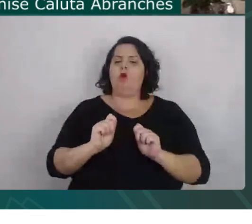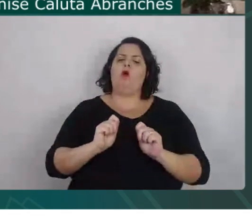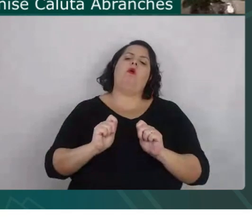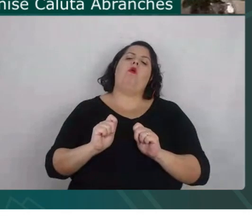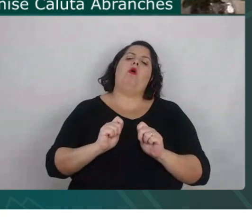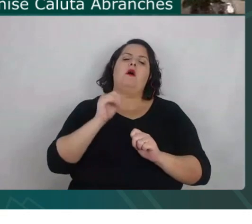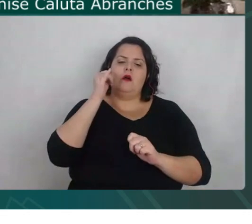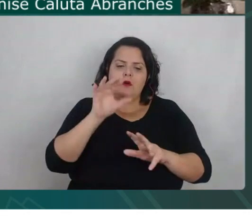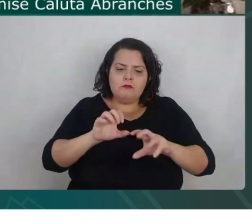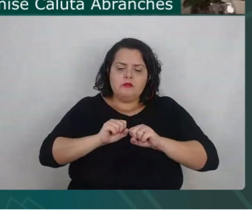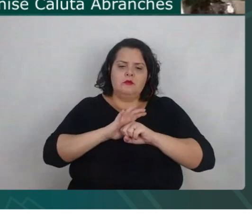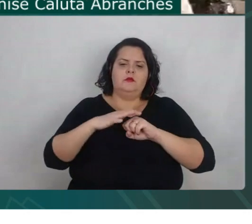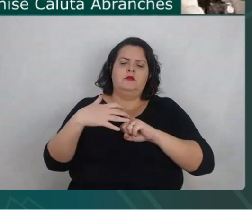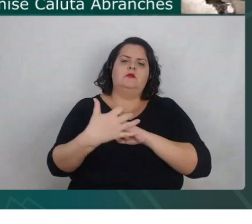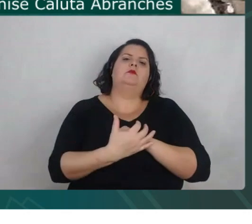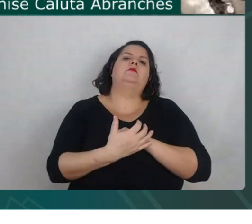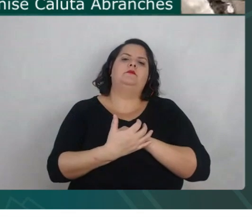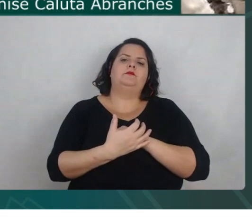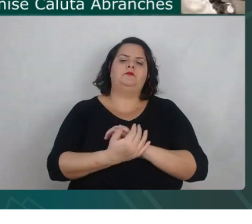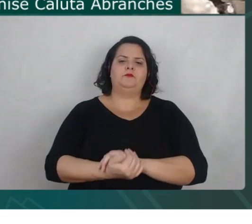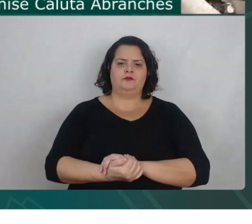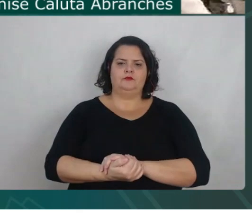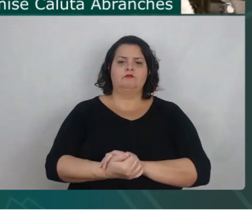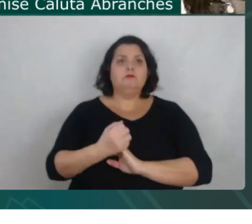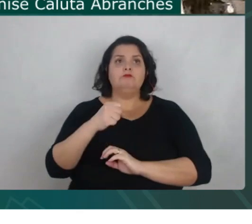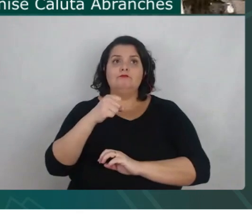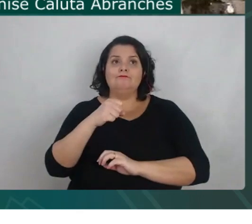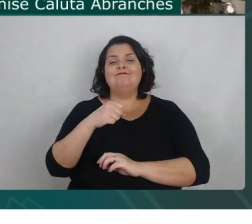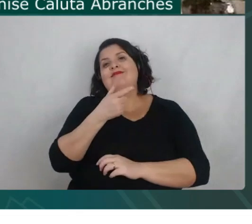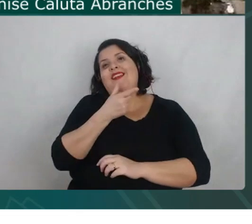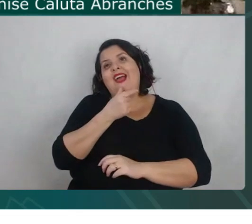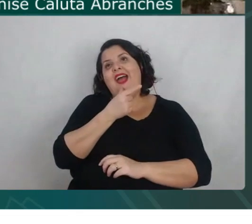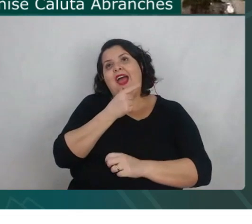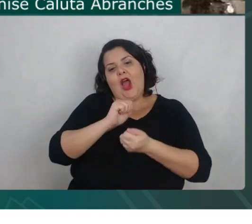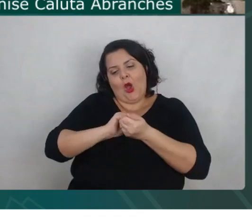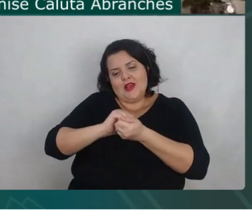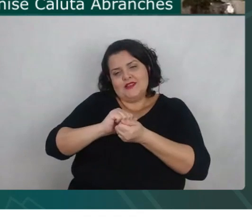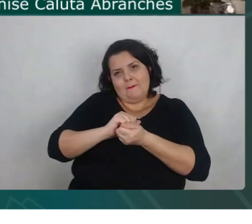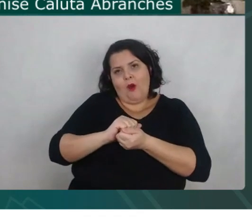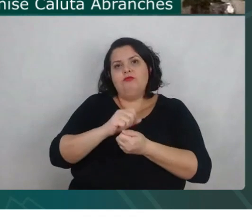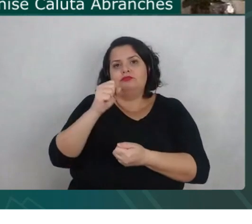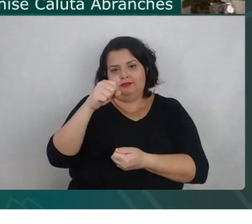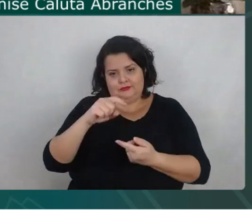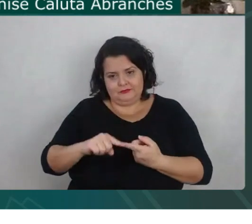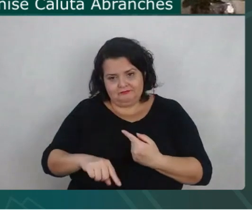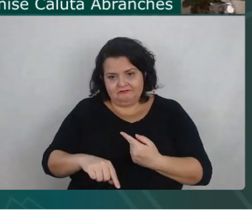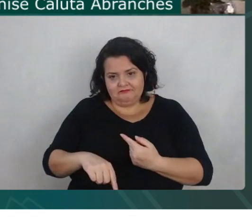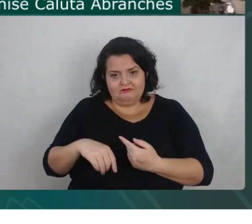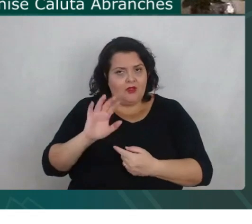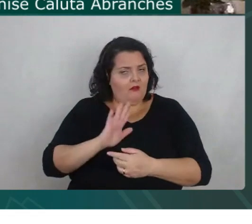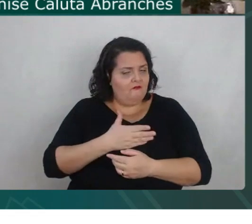coronavírus? Sim, água e sabão, Isso é fácil, né? Um